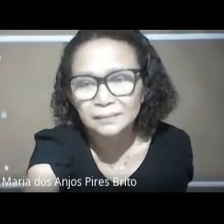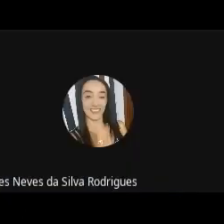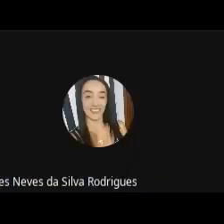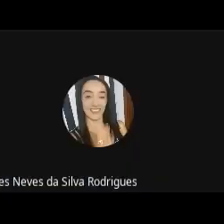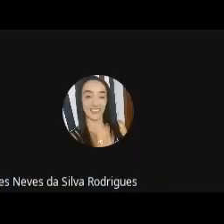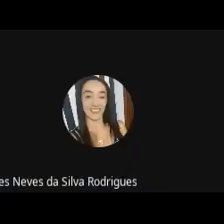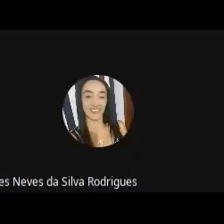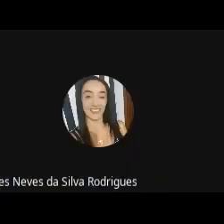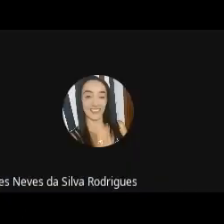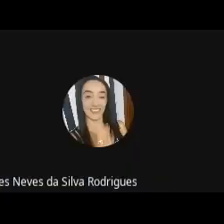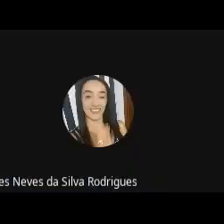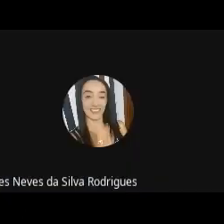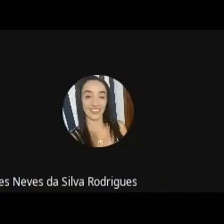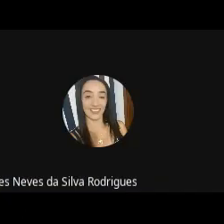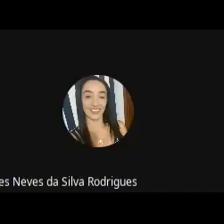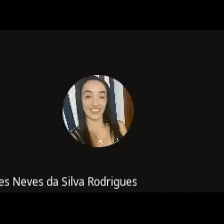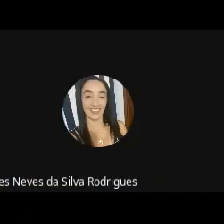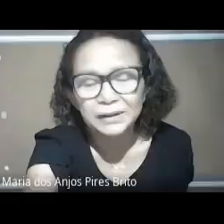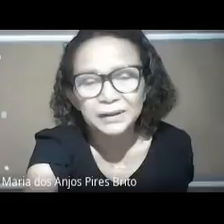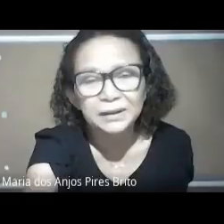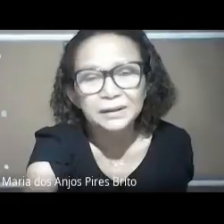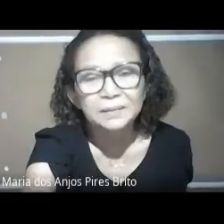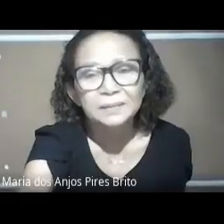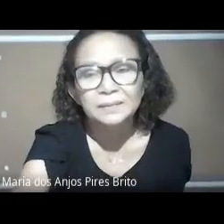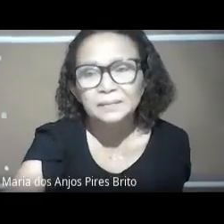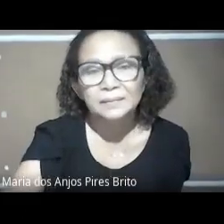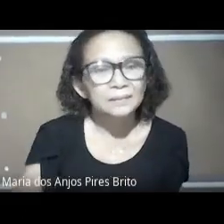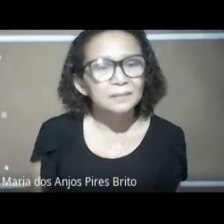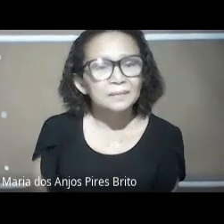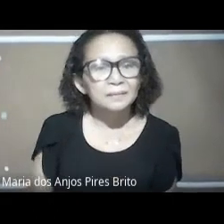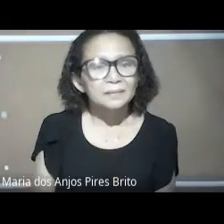Mais ou menos, ele estava pequenininho, né? Sim.